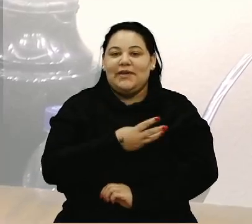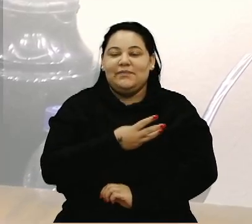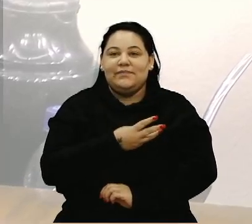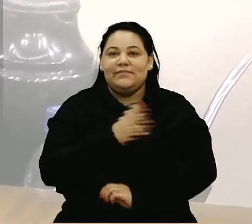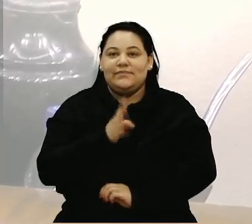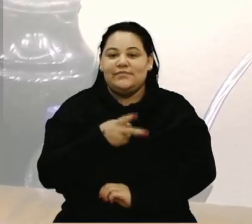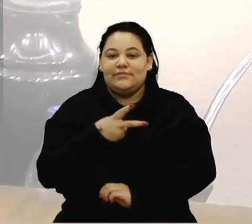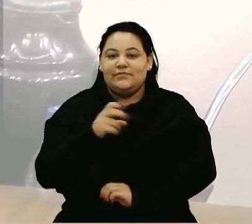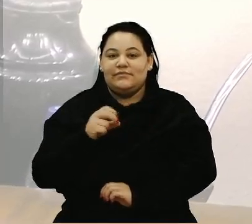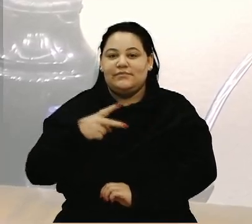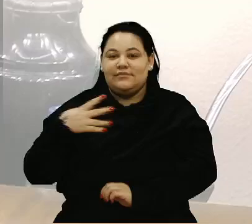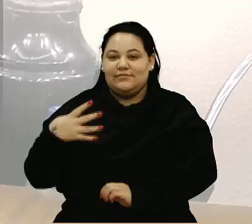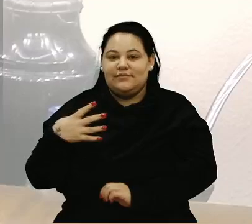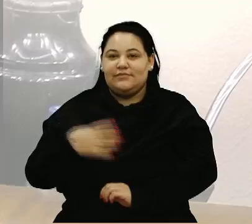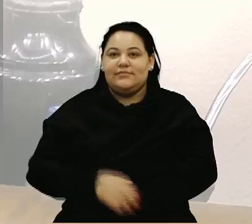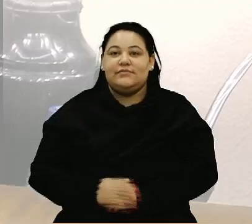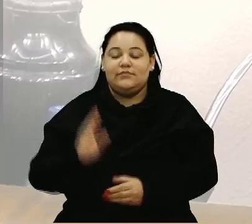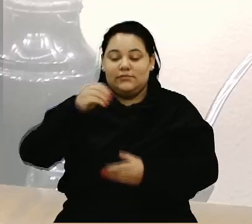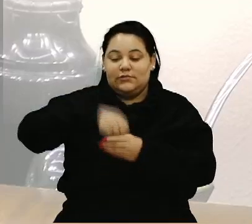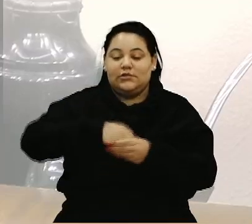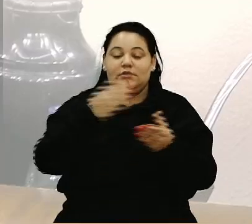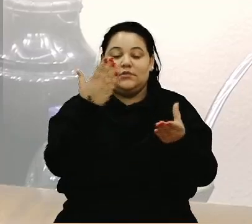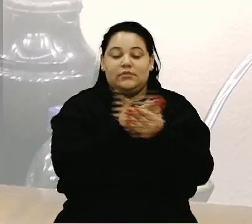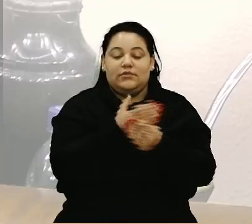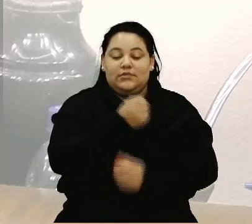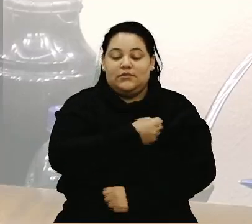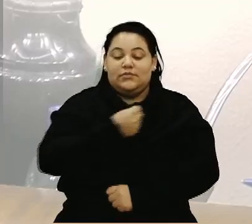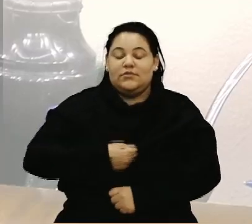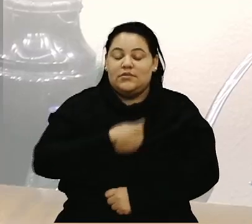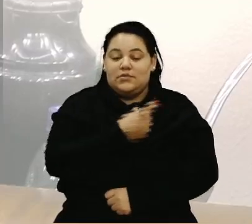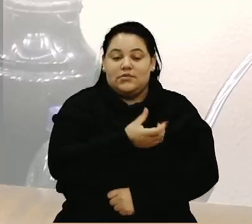13/2024, contido no processo número